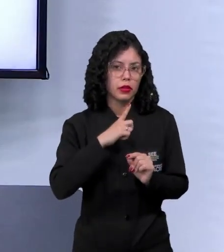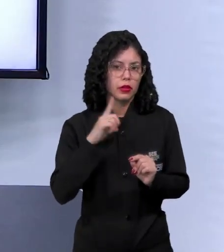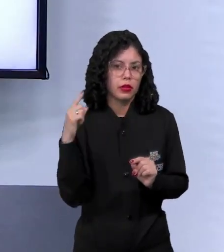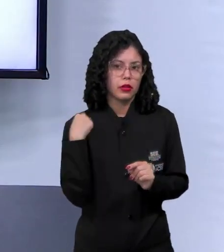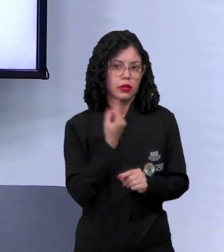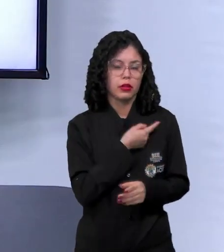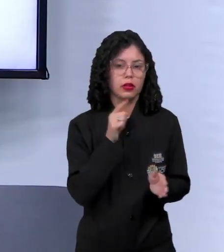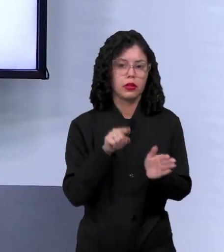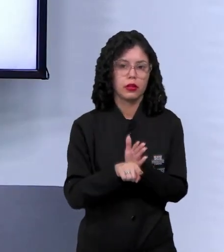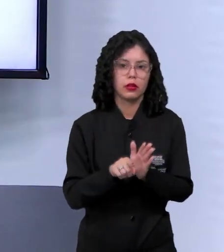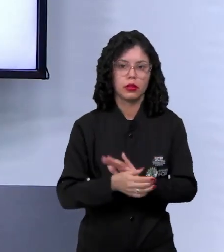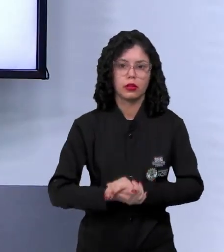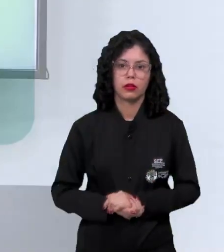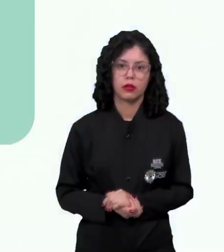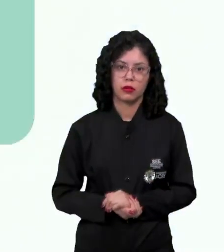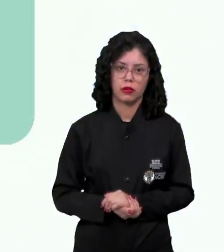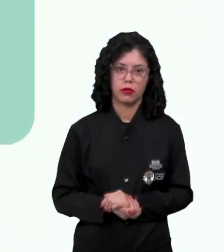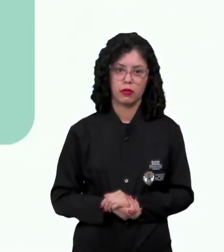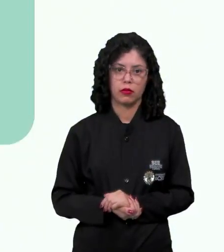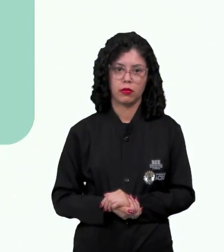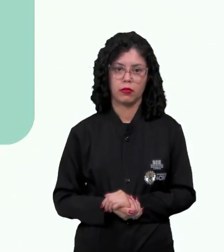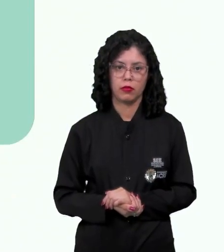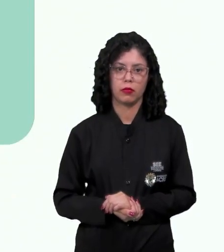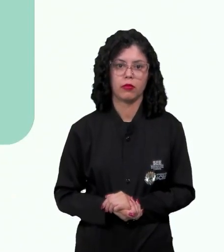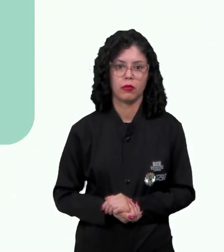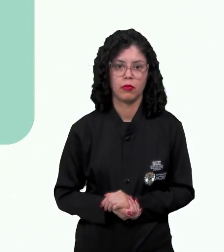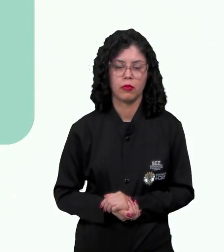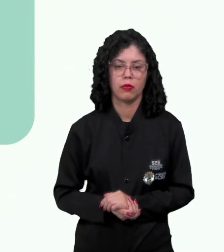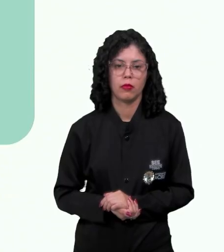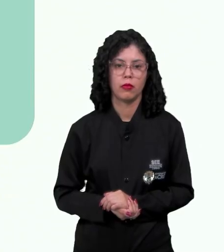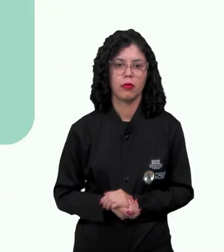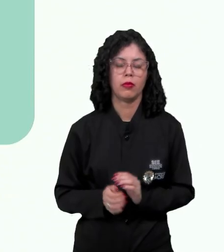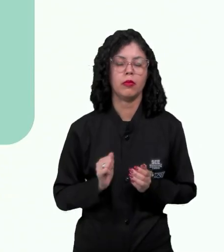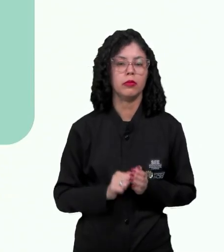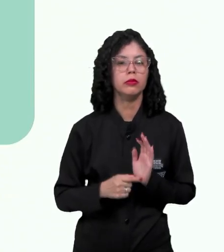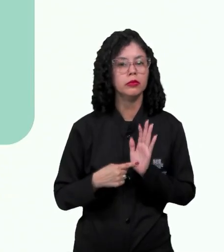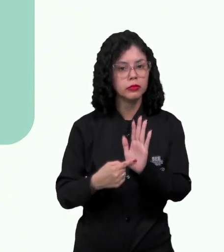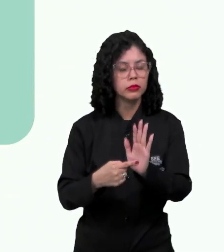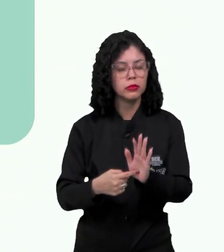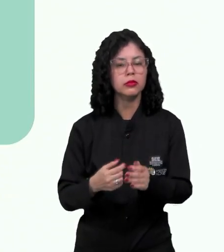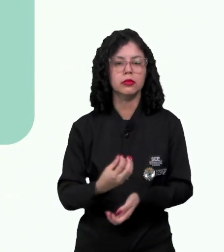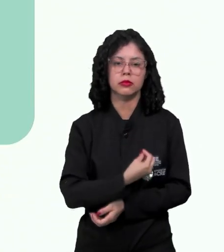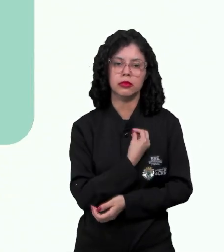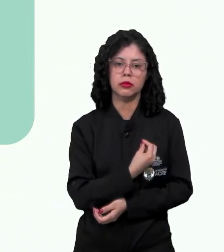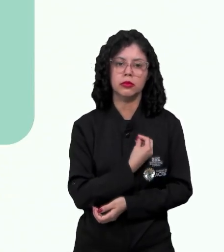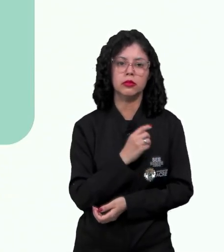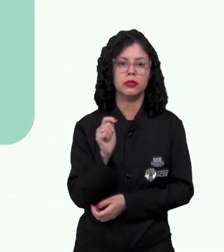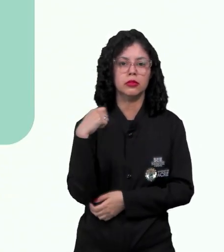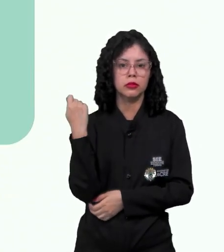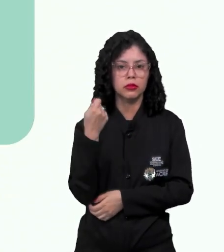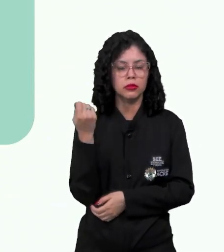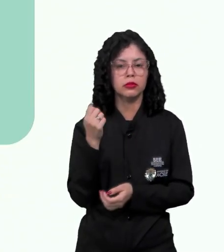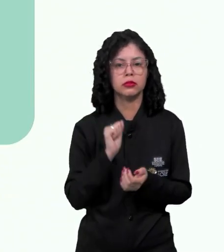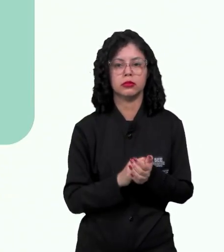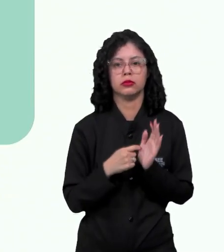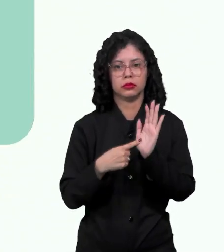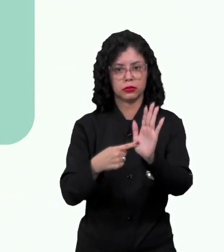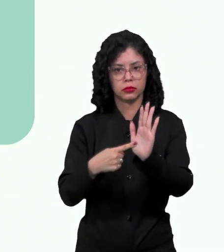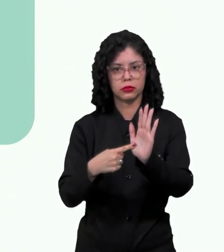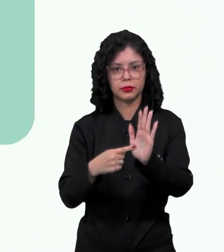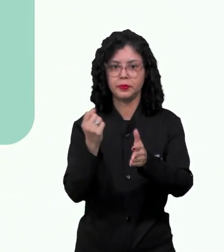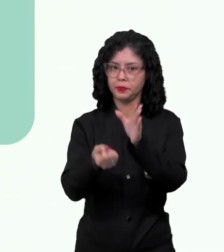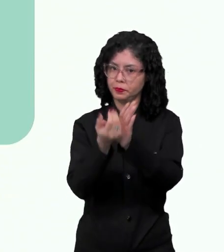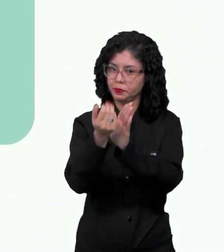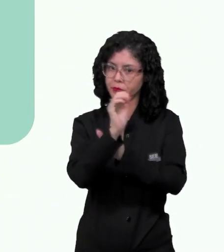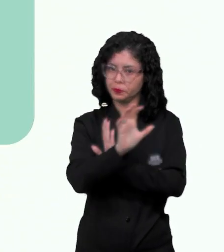nossa questão? Vamos lá voltar à letra C. Participar da Expo Acre com shows, exposições